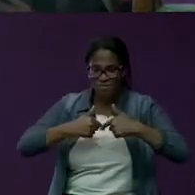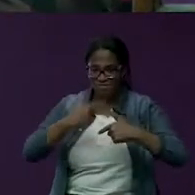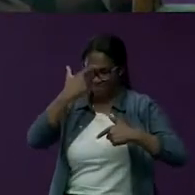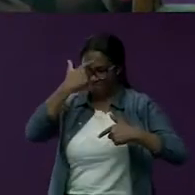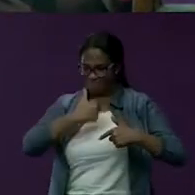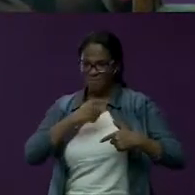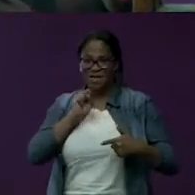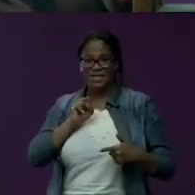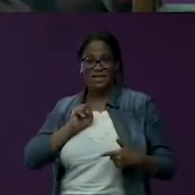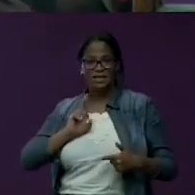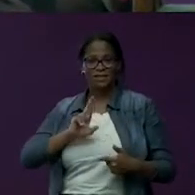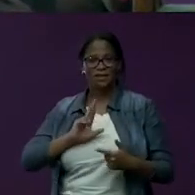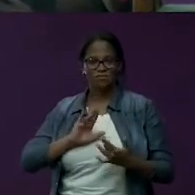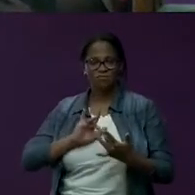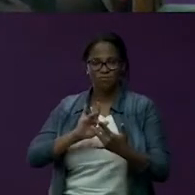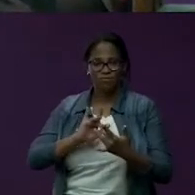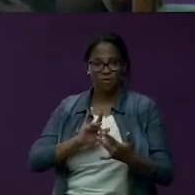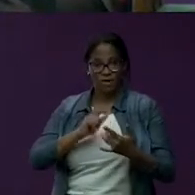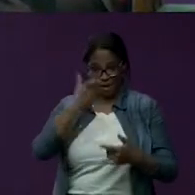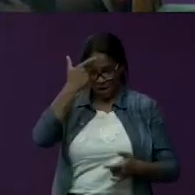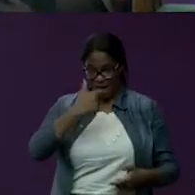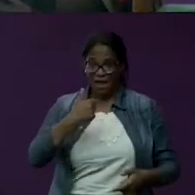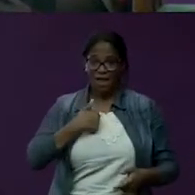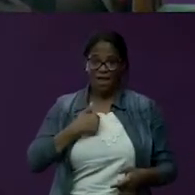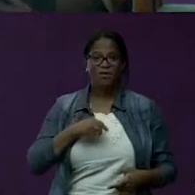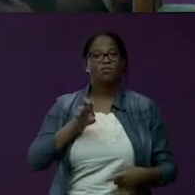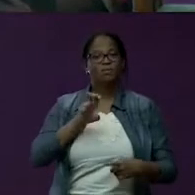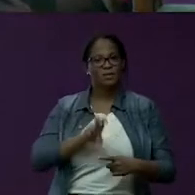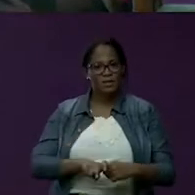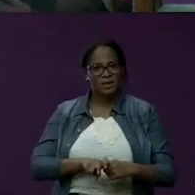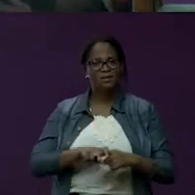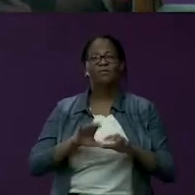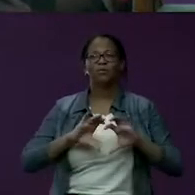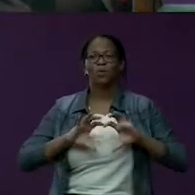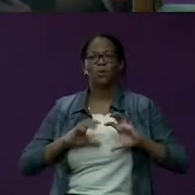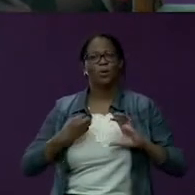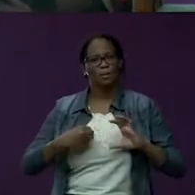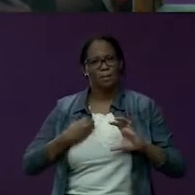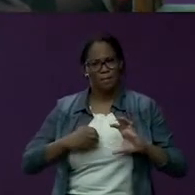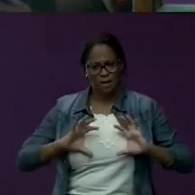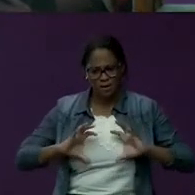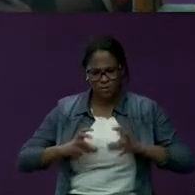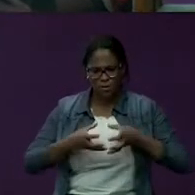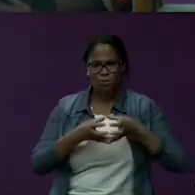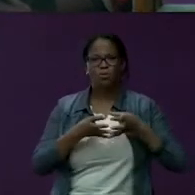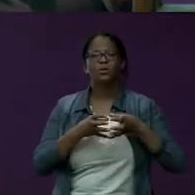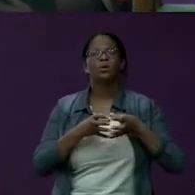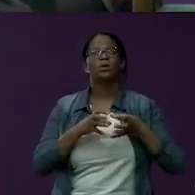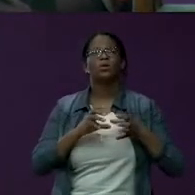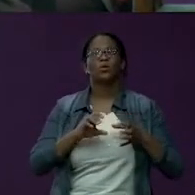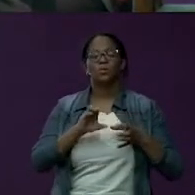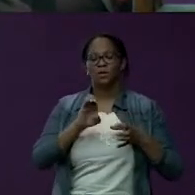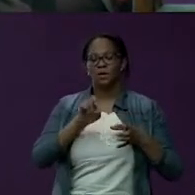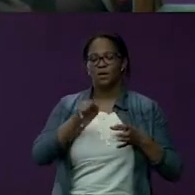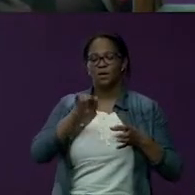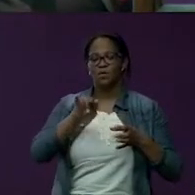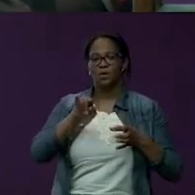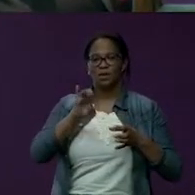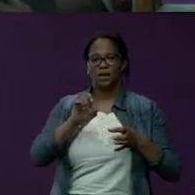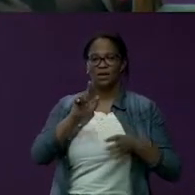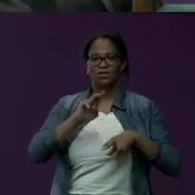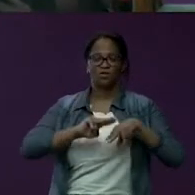ser. E é nesse lugar de uma pessoa que senta também no Comitê Pró-Equidade de Gênero e Raça da